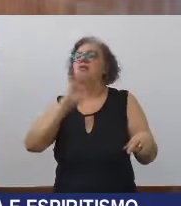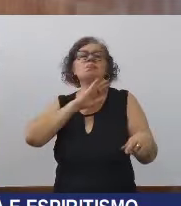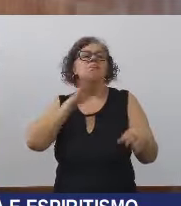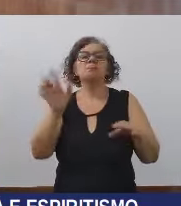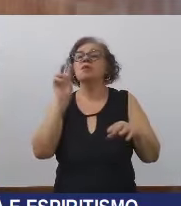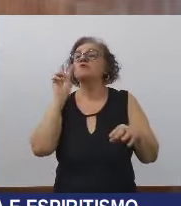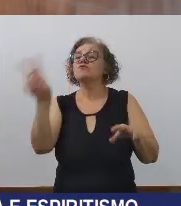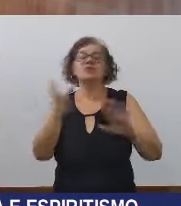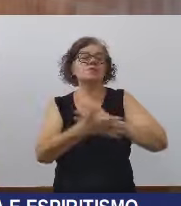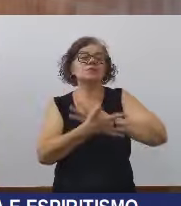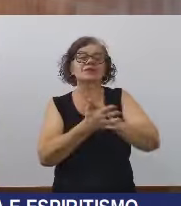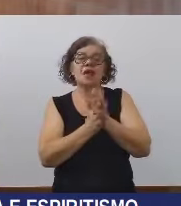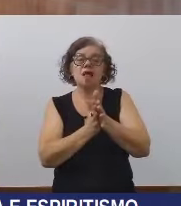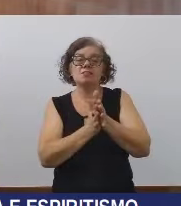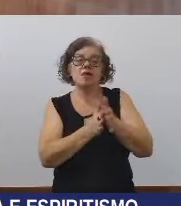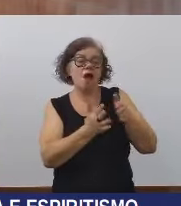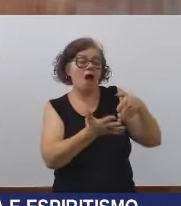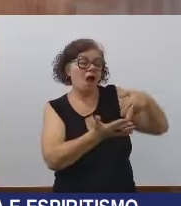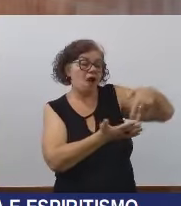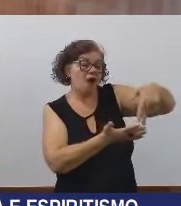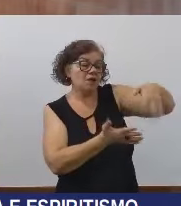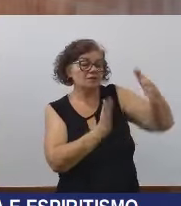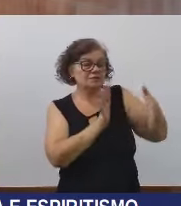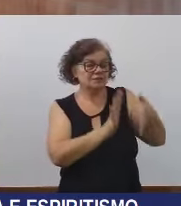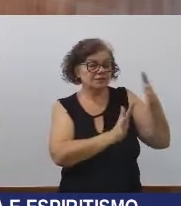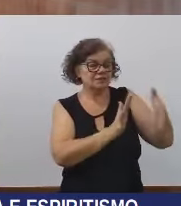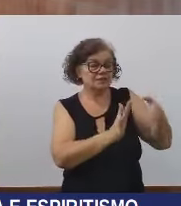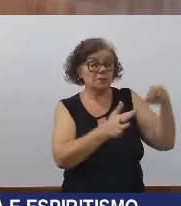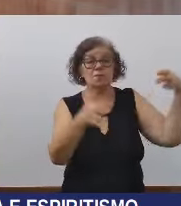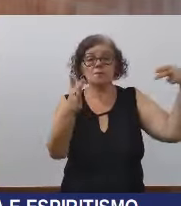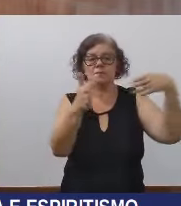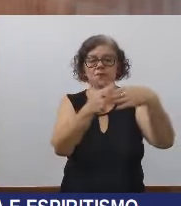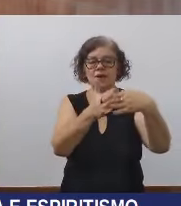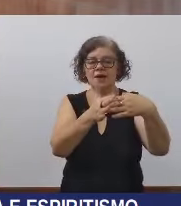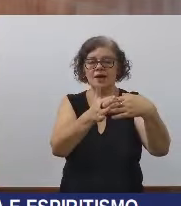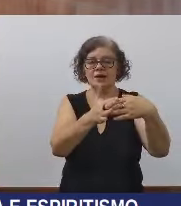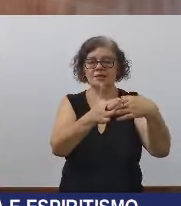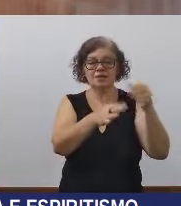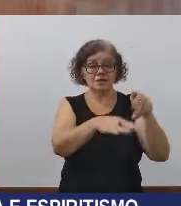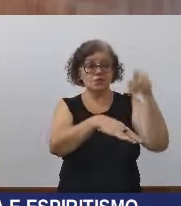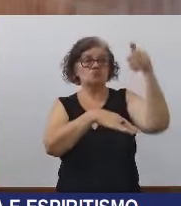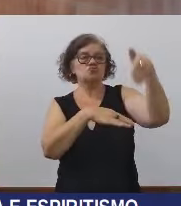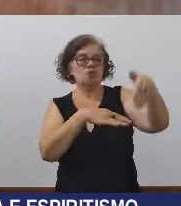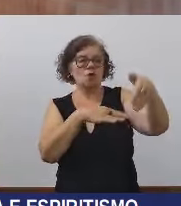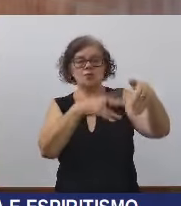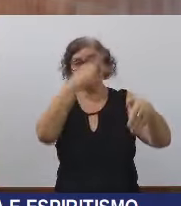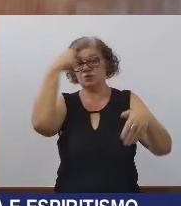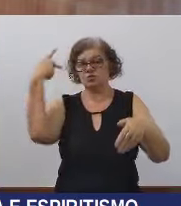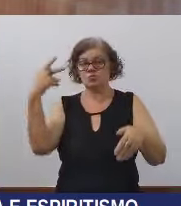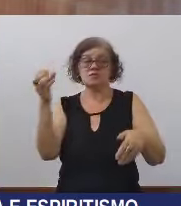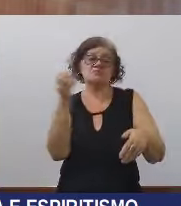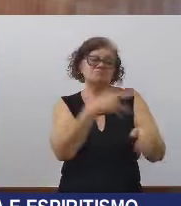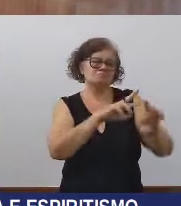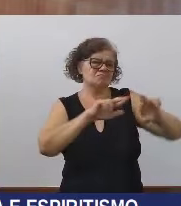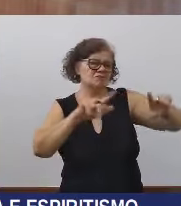A cada estação que esse trem vai parando, pessoas sobem, novas, e outras pessoas descem.